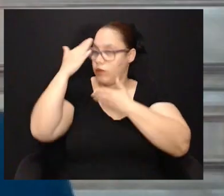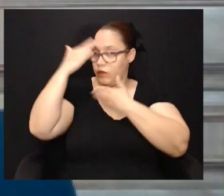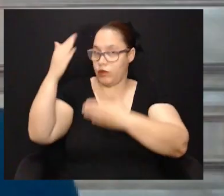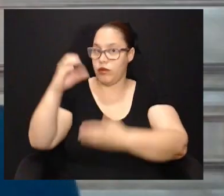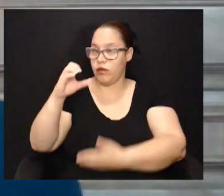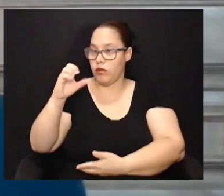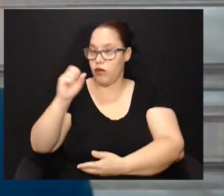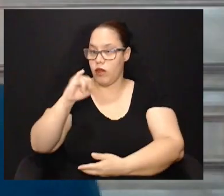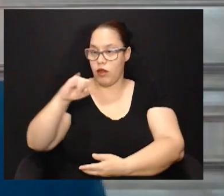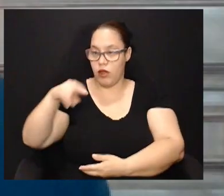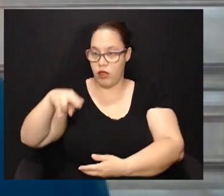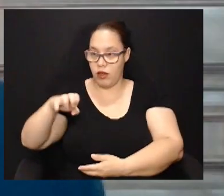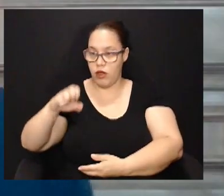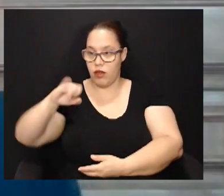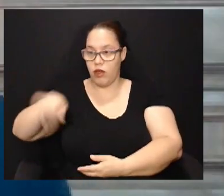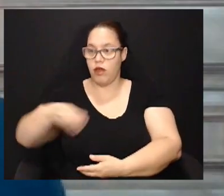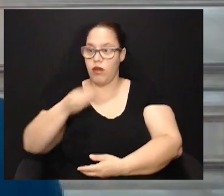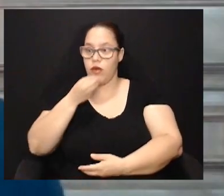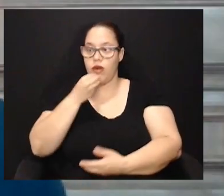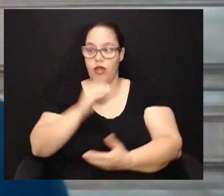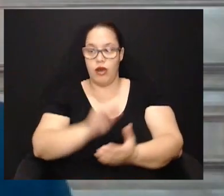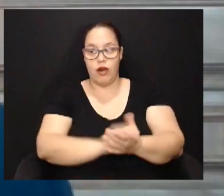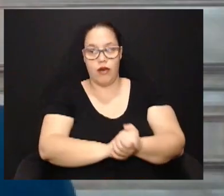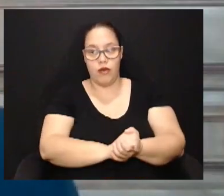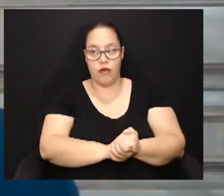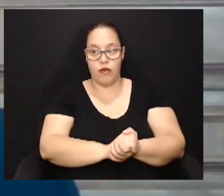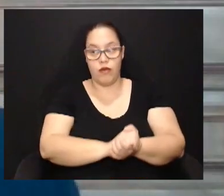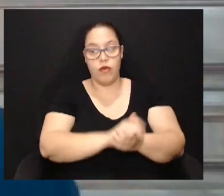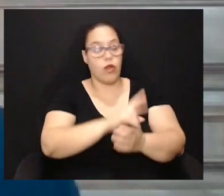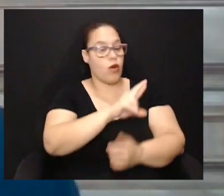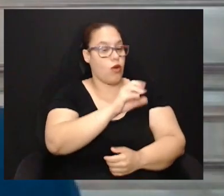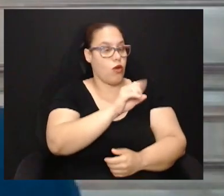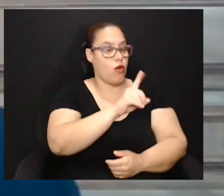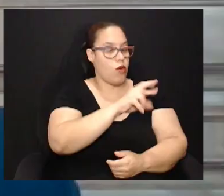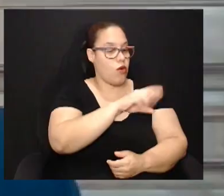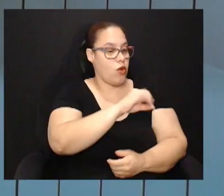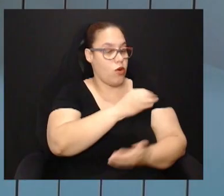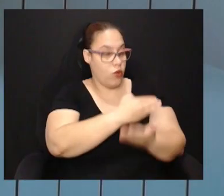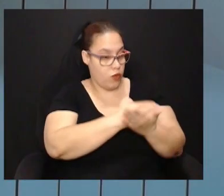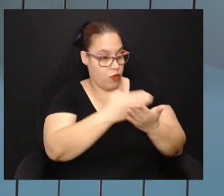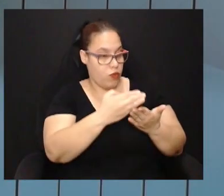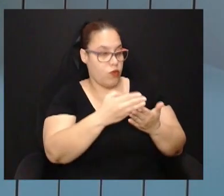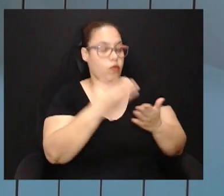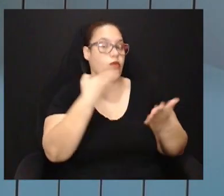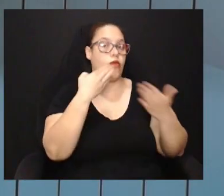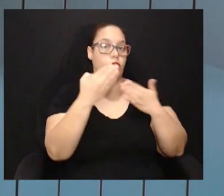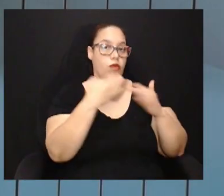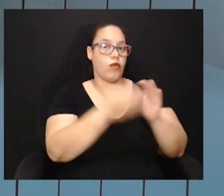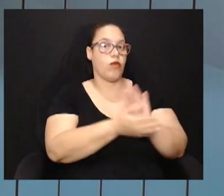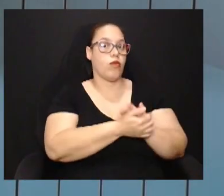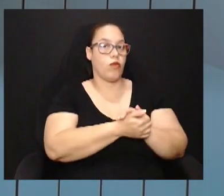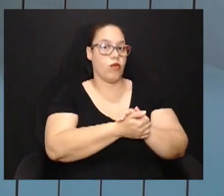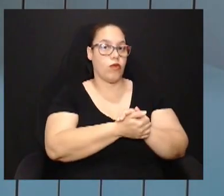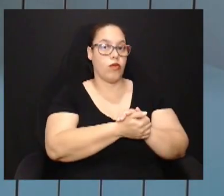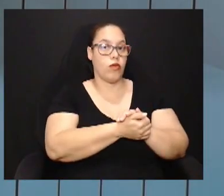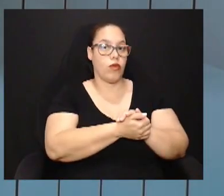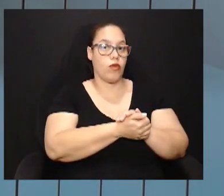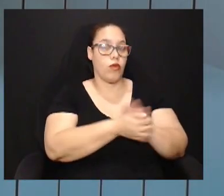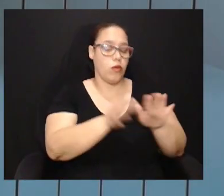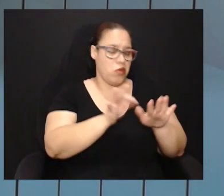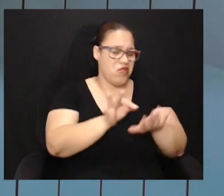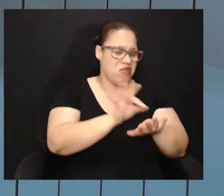Muito obrigado, Cassiane. Eu que agradeço a oportunidade. Rodrigo, para a gente iniciar, então, falando um pouquinho sobre